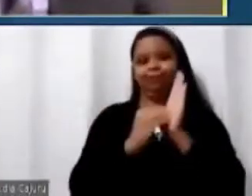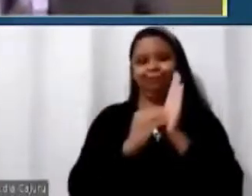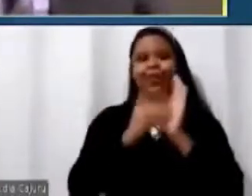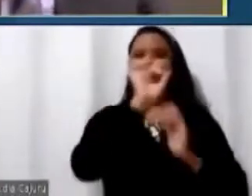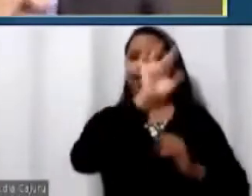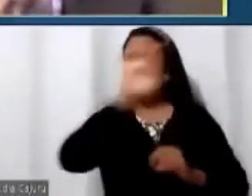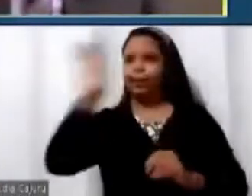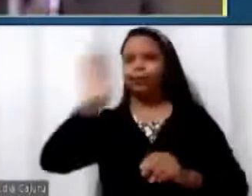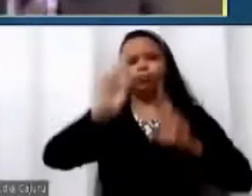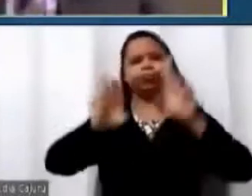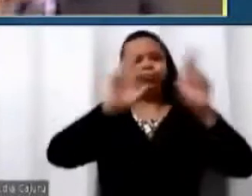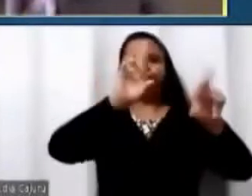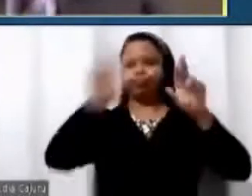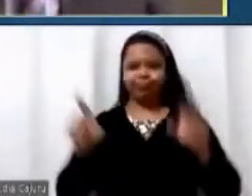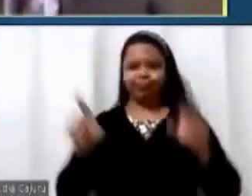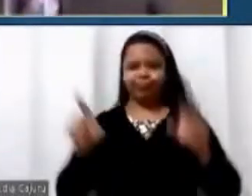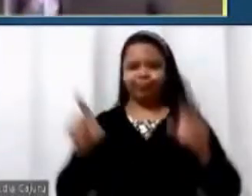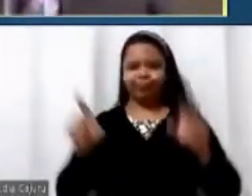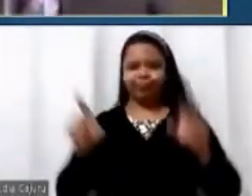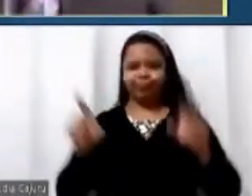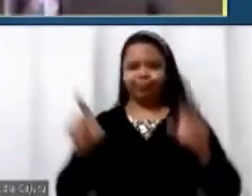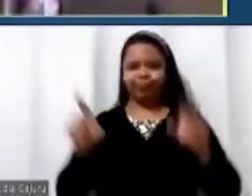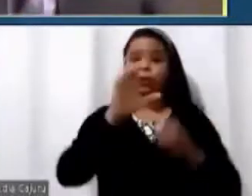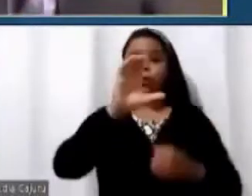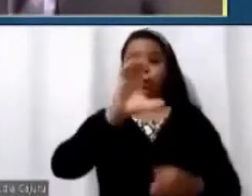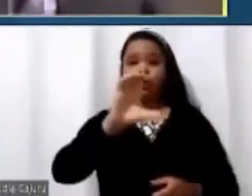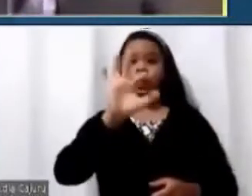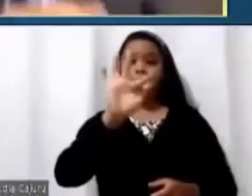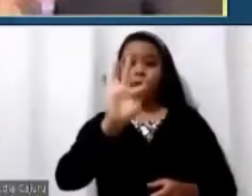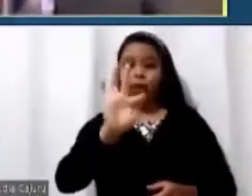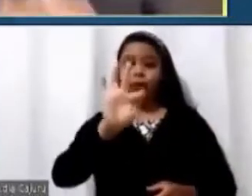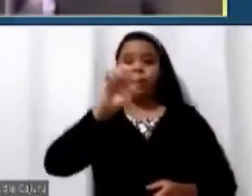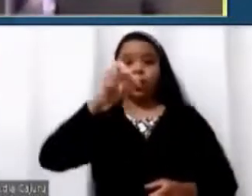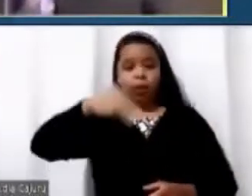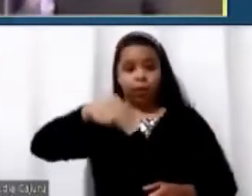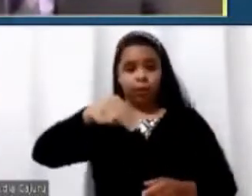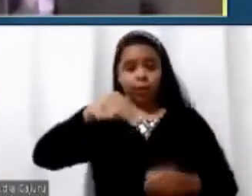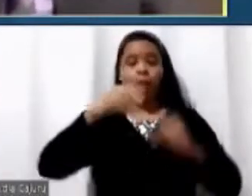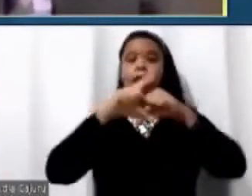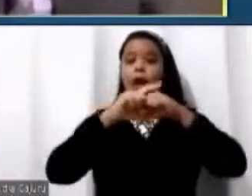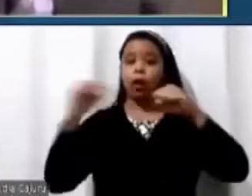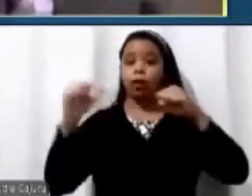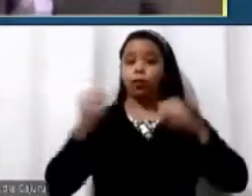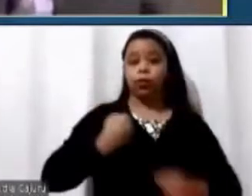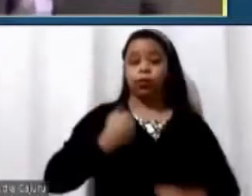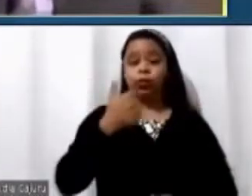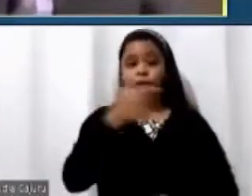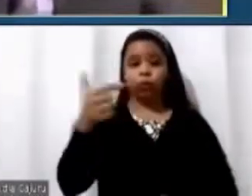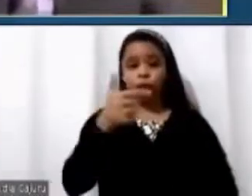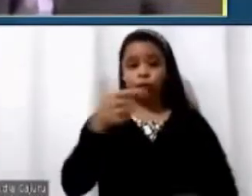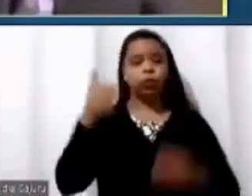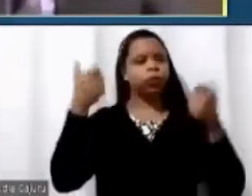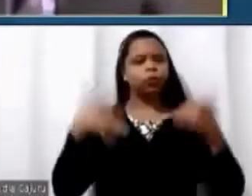Covid-19. O próprio CFM, ele no seu artigo, ele deixa muito claro que deixar de obter consentimento